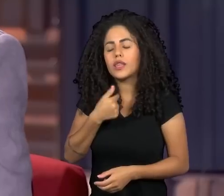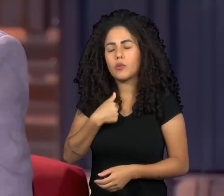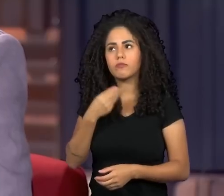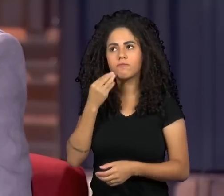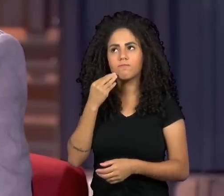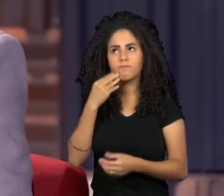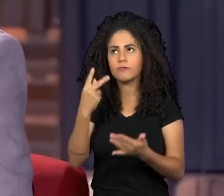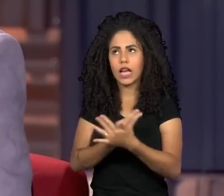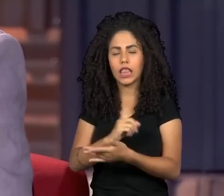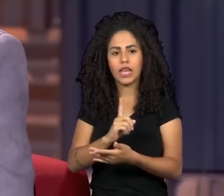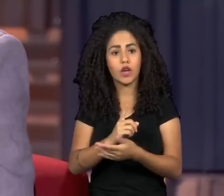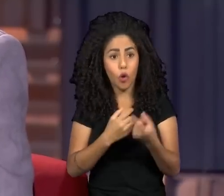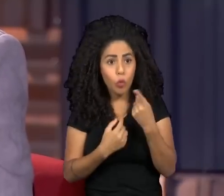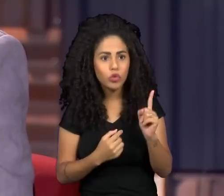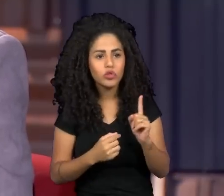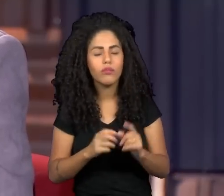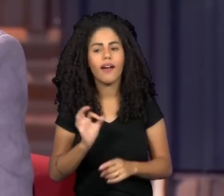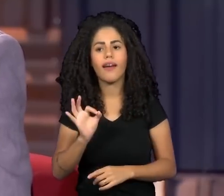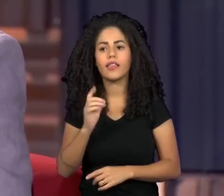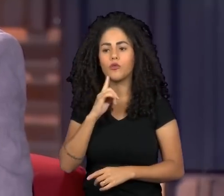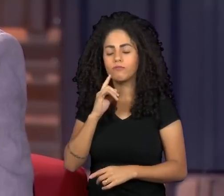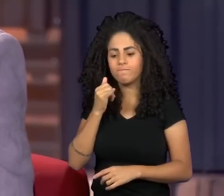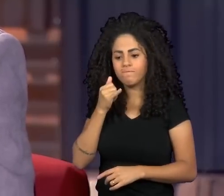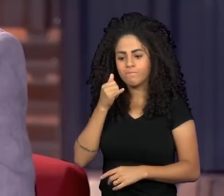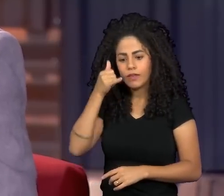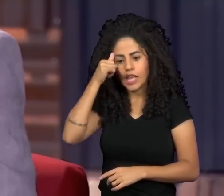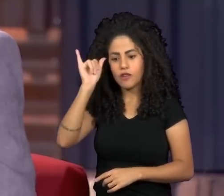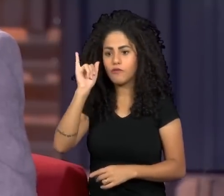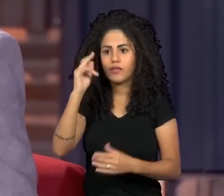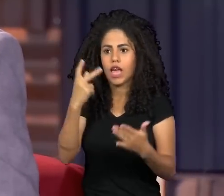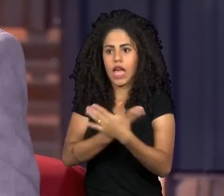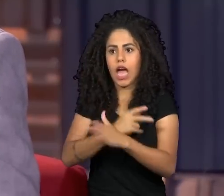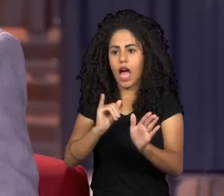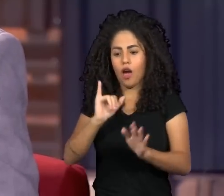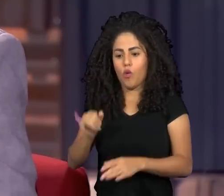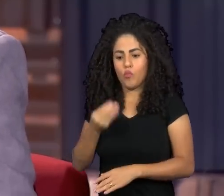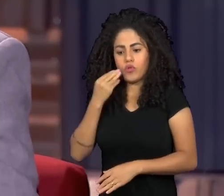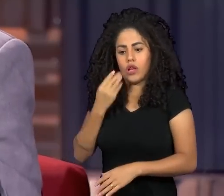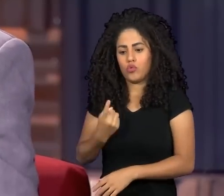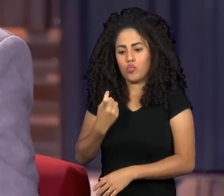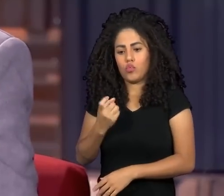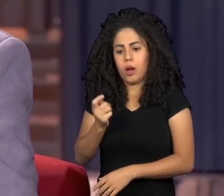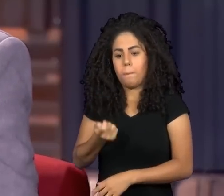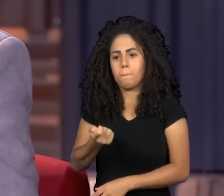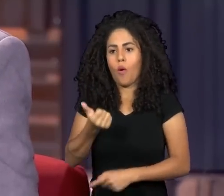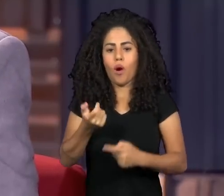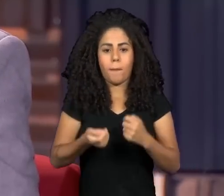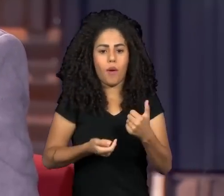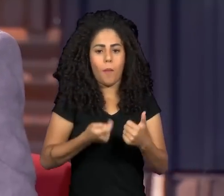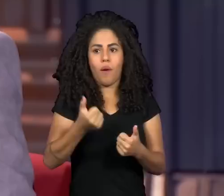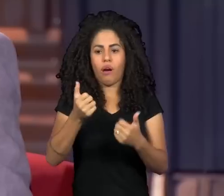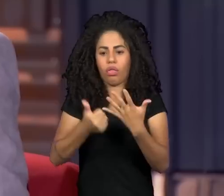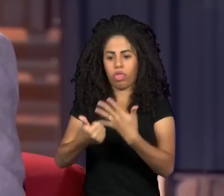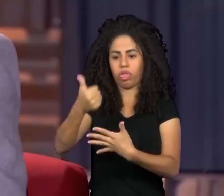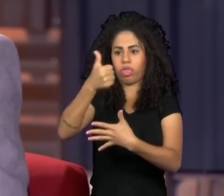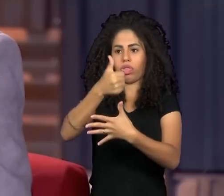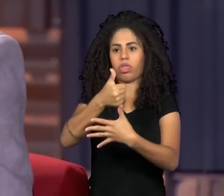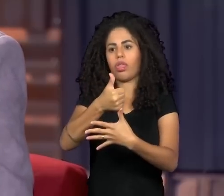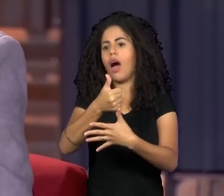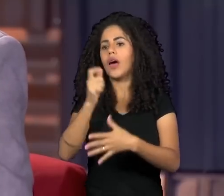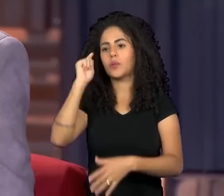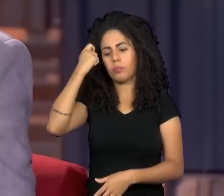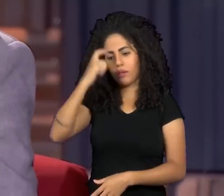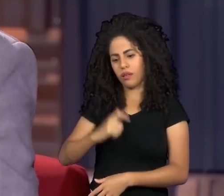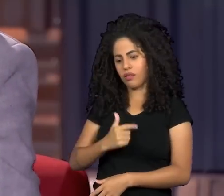se permite errar. Já vivemos tão a síndrome do impostor, de não temos tantos privilégios, de uma galera ter